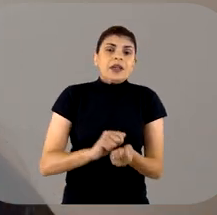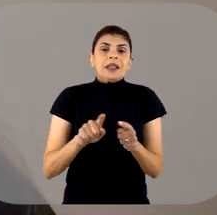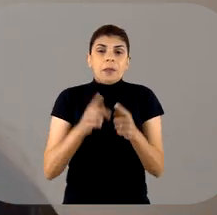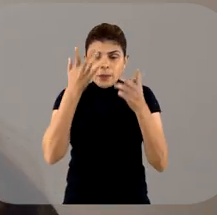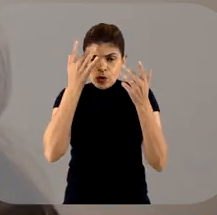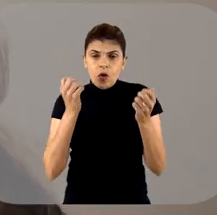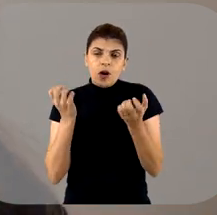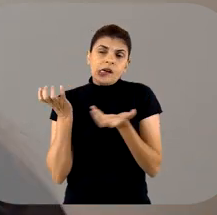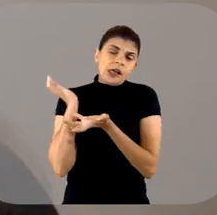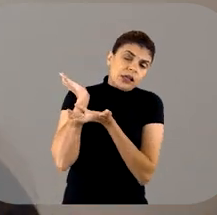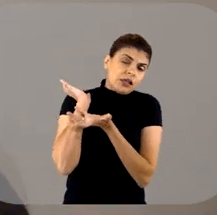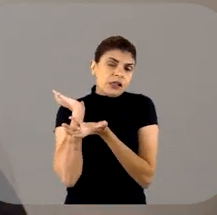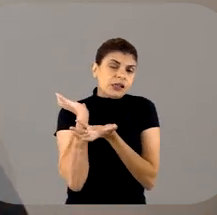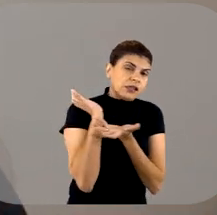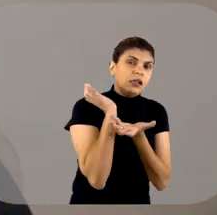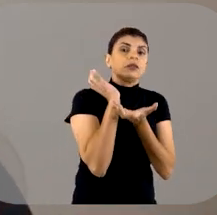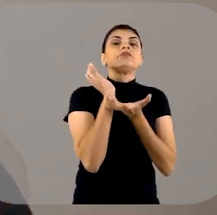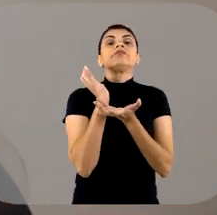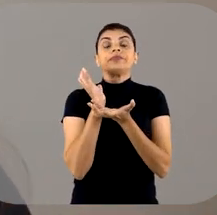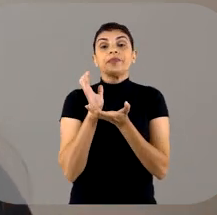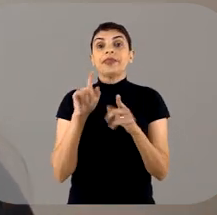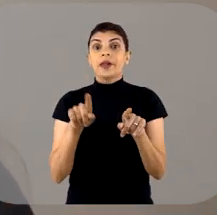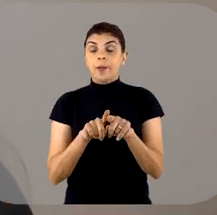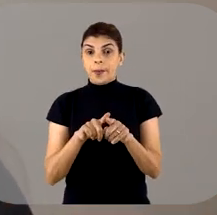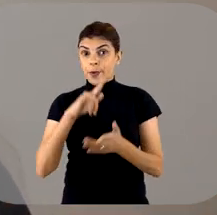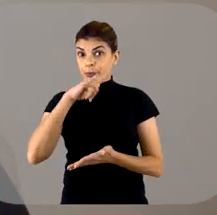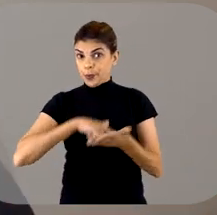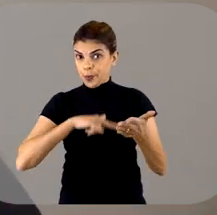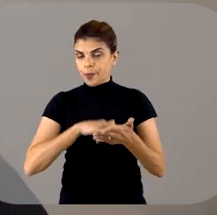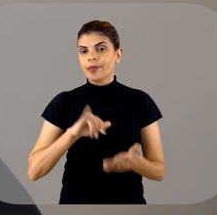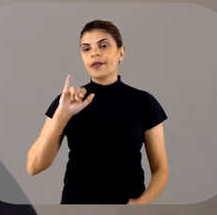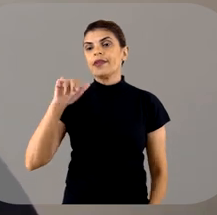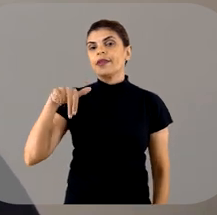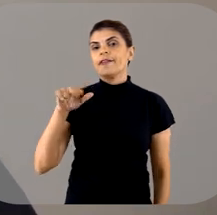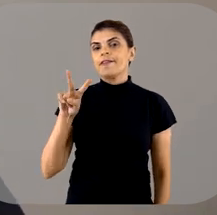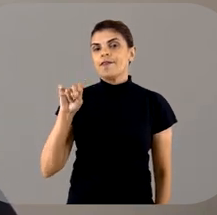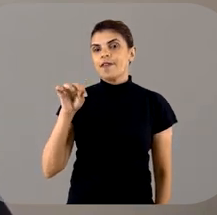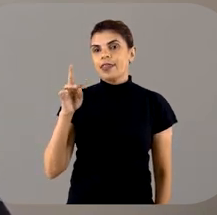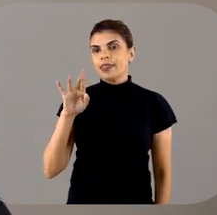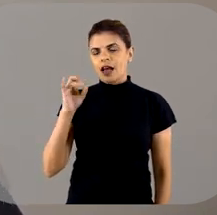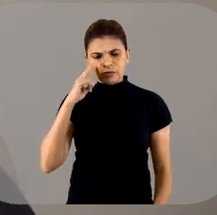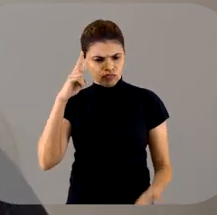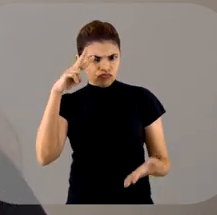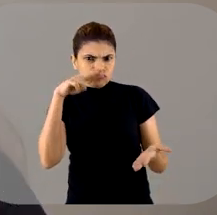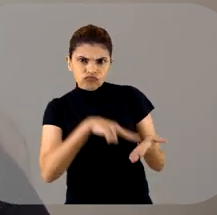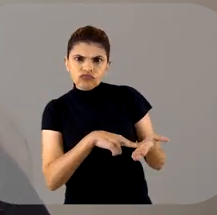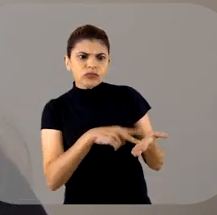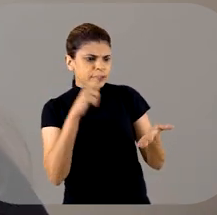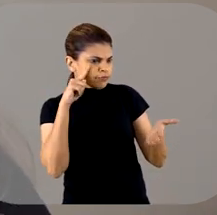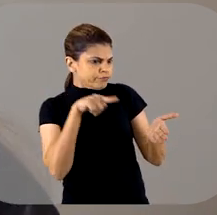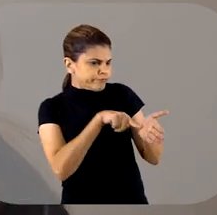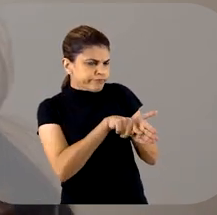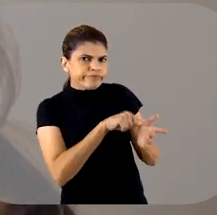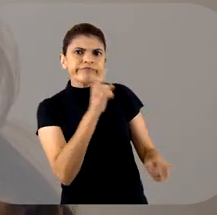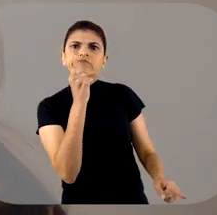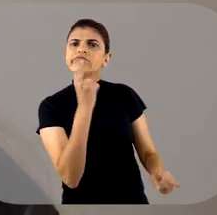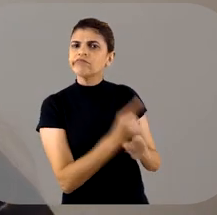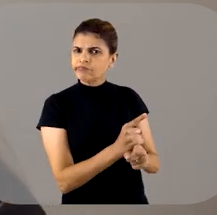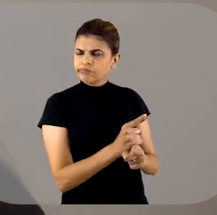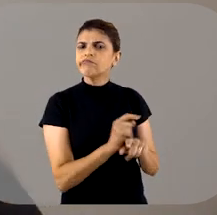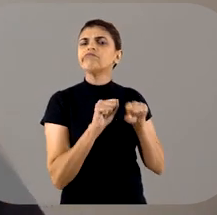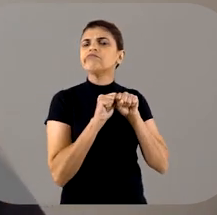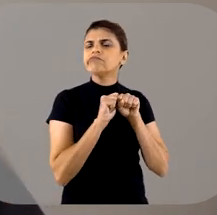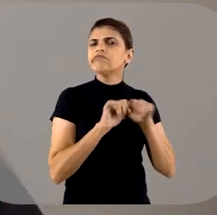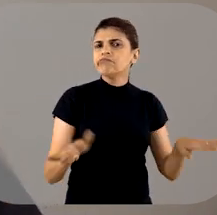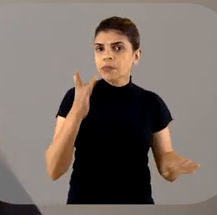e os de carregadores. Também nos inventários, assim, lendo a contrapelo, a gente pode verificar